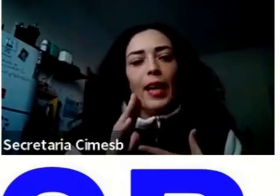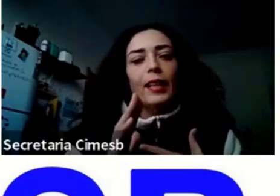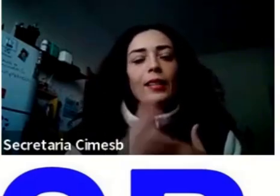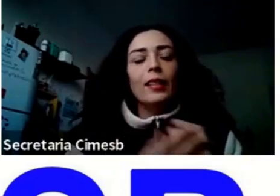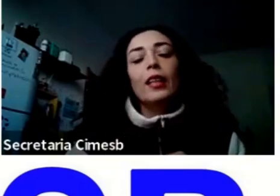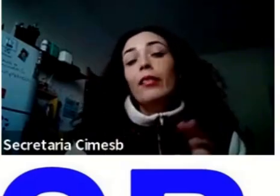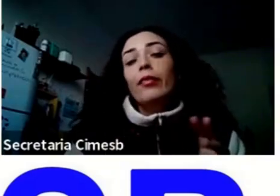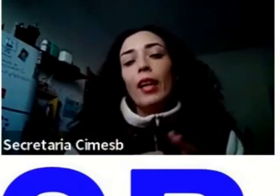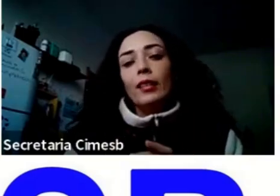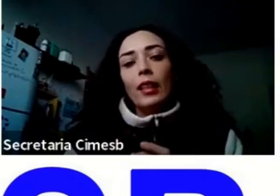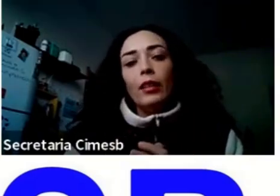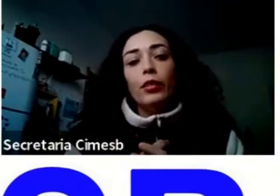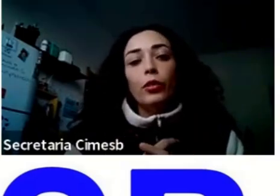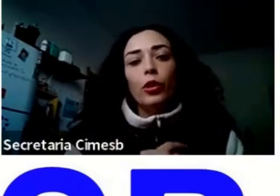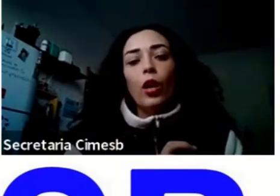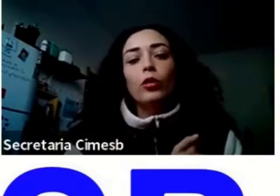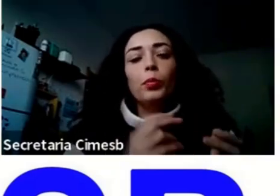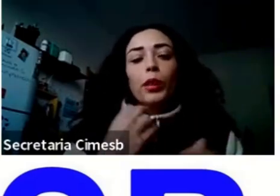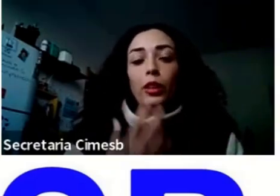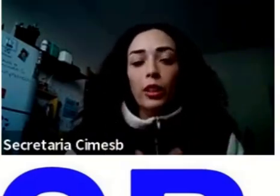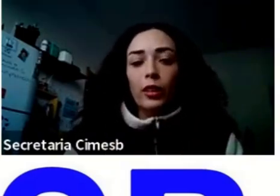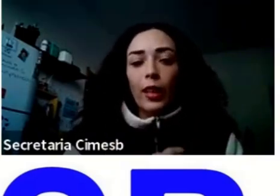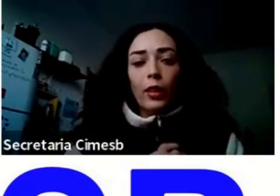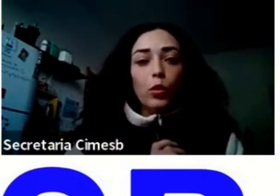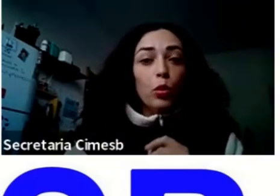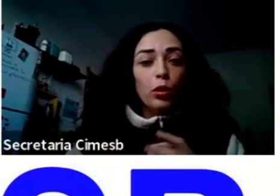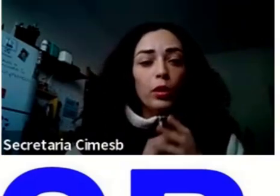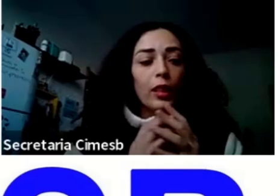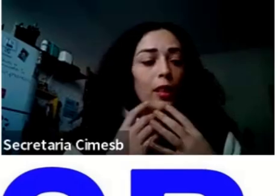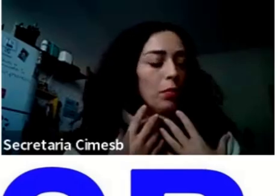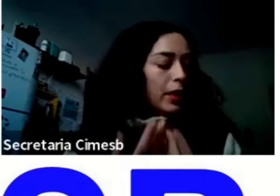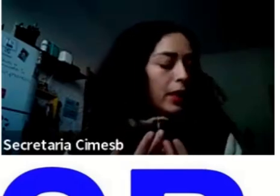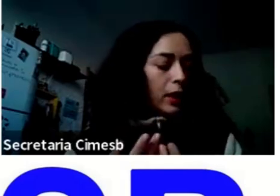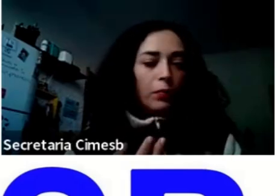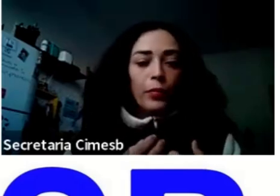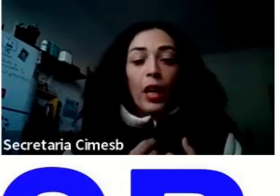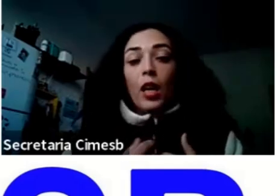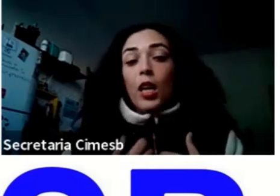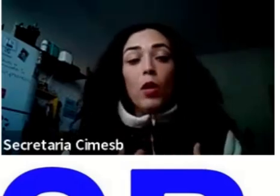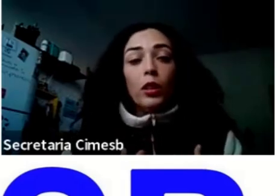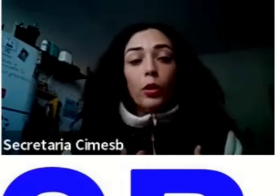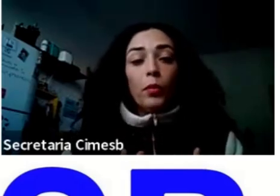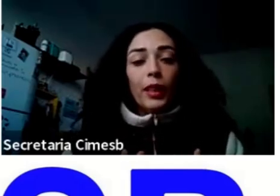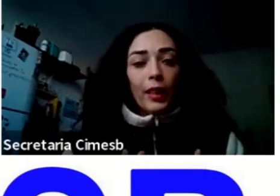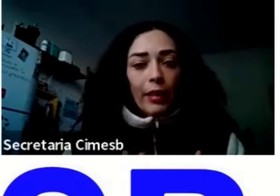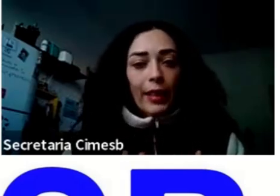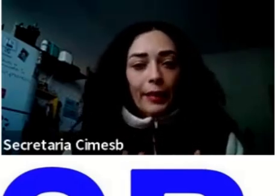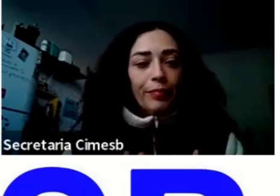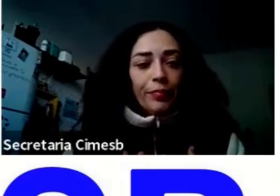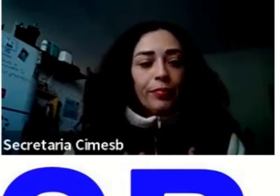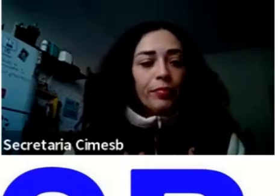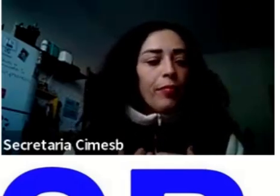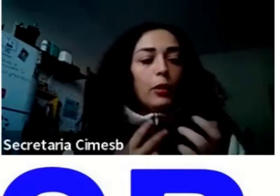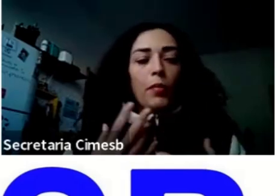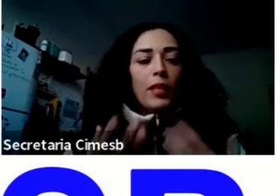assim permanece, fazem fonoaudiólogo, porque a gente tem surdos que se comunicam, igual eu estou comunicando